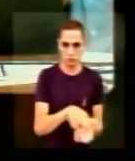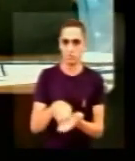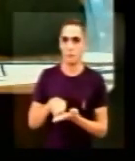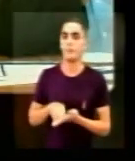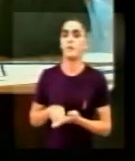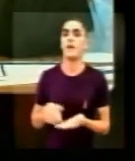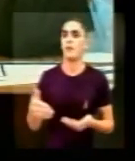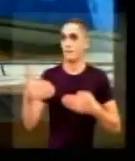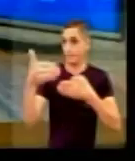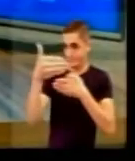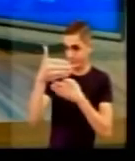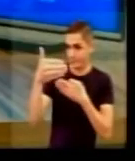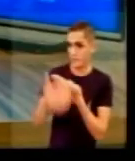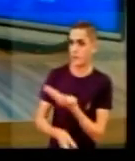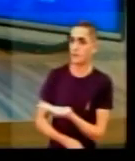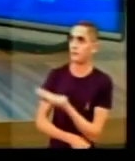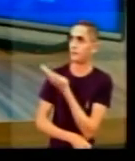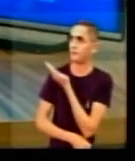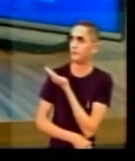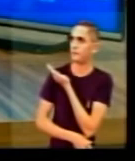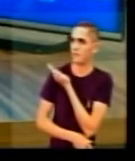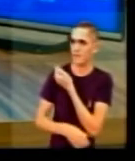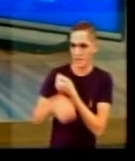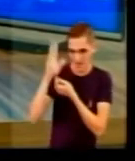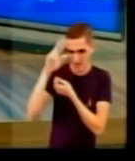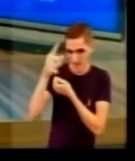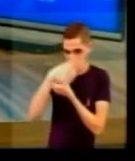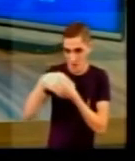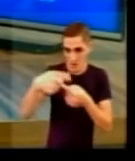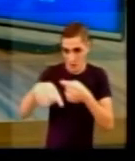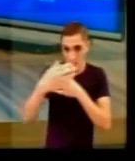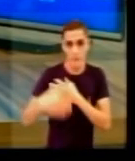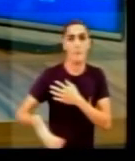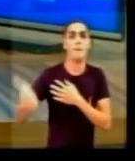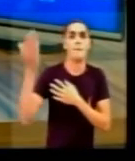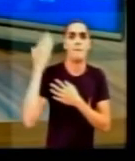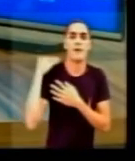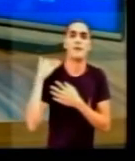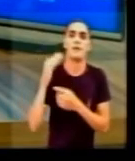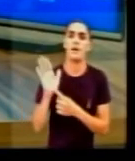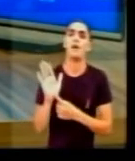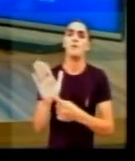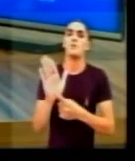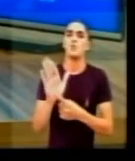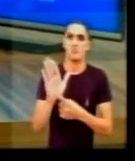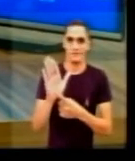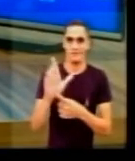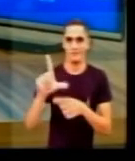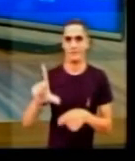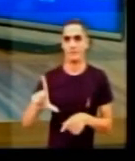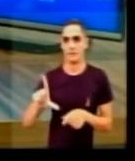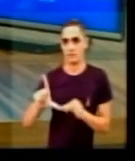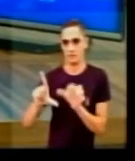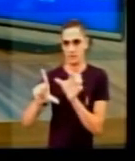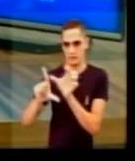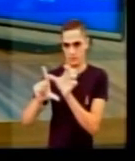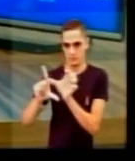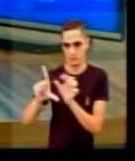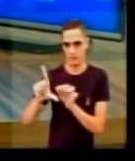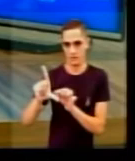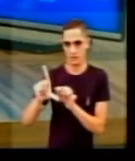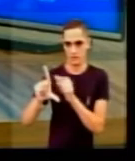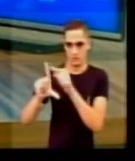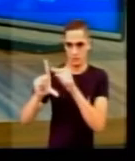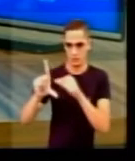semana passada eu mostrei esse slide aqui, dia 2/10. O que estava acontecendo? Nós tivemos